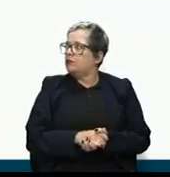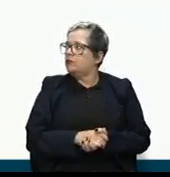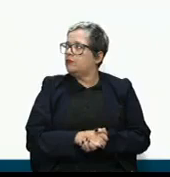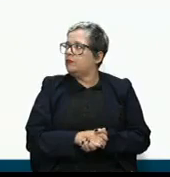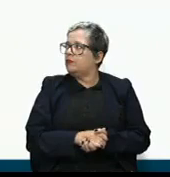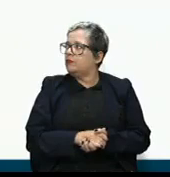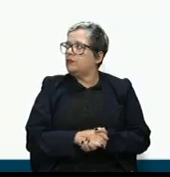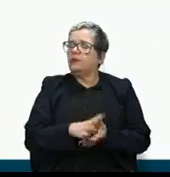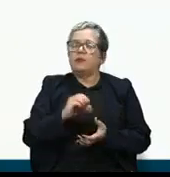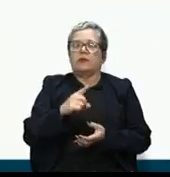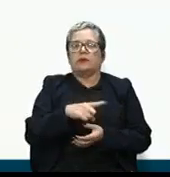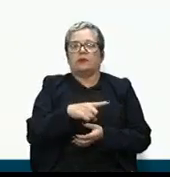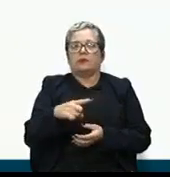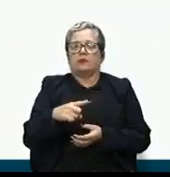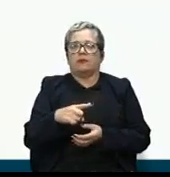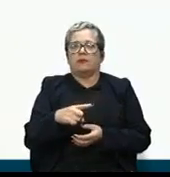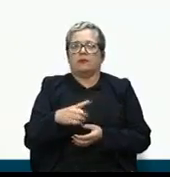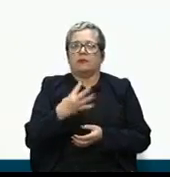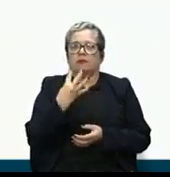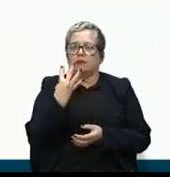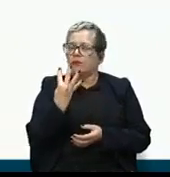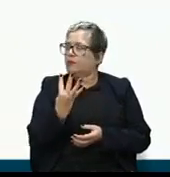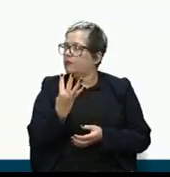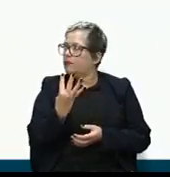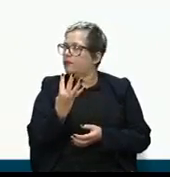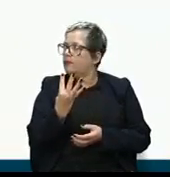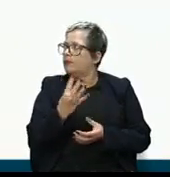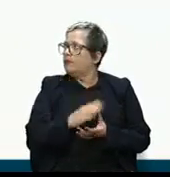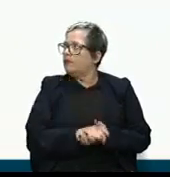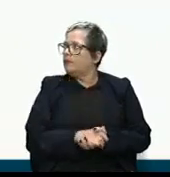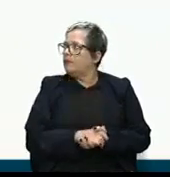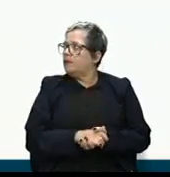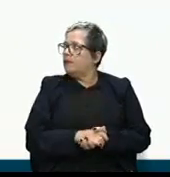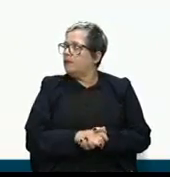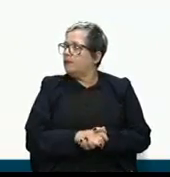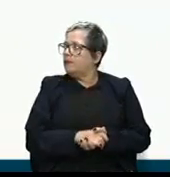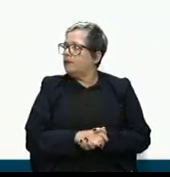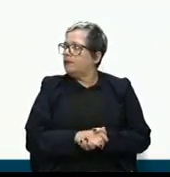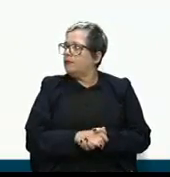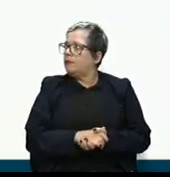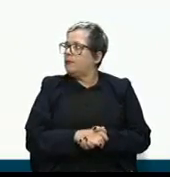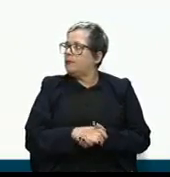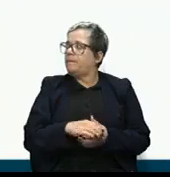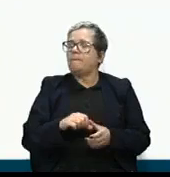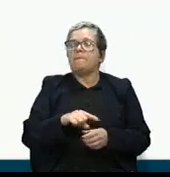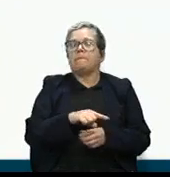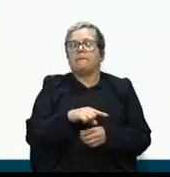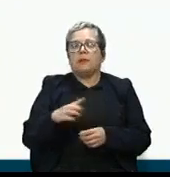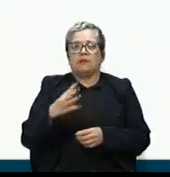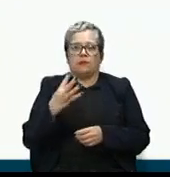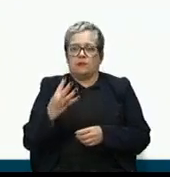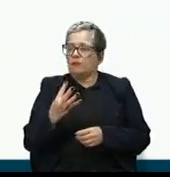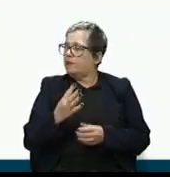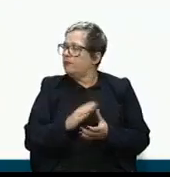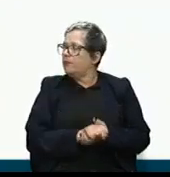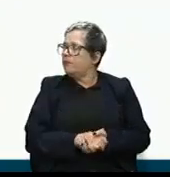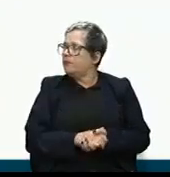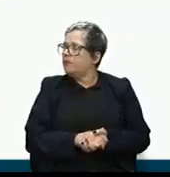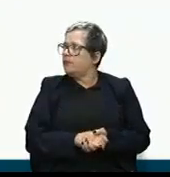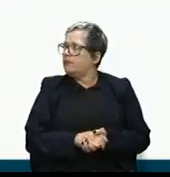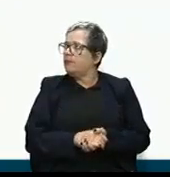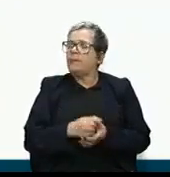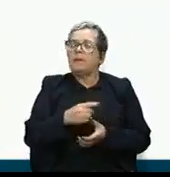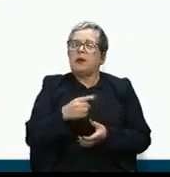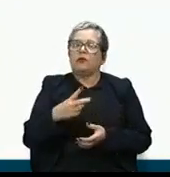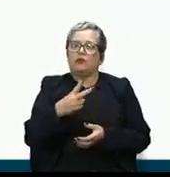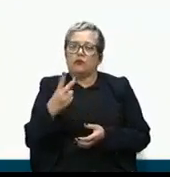2. 0 menos 4, menos 4. E